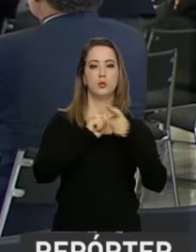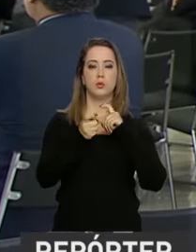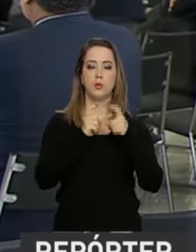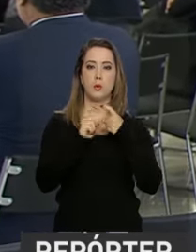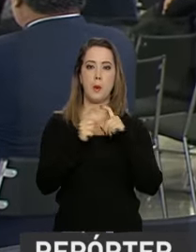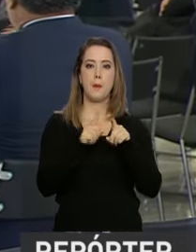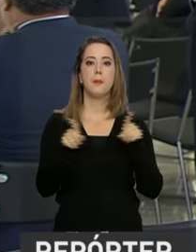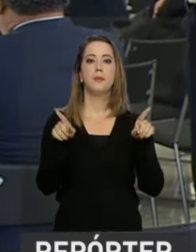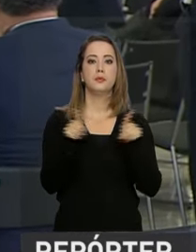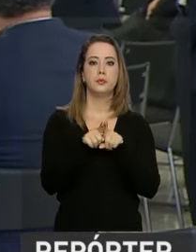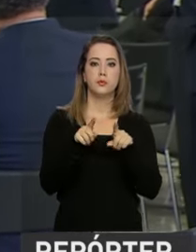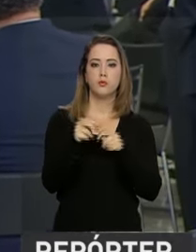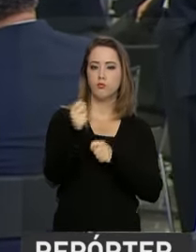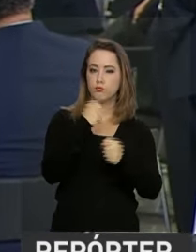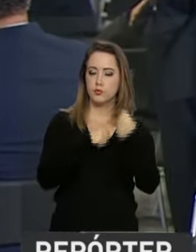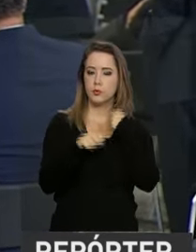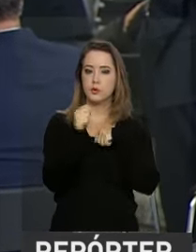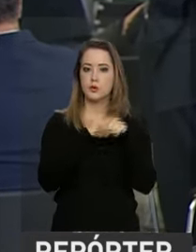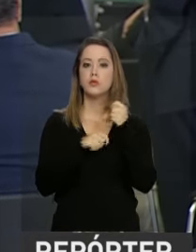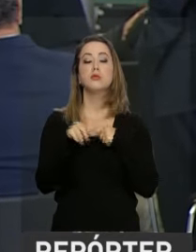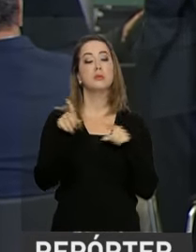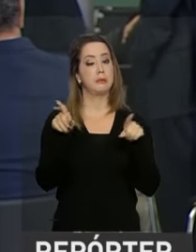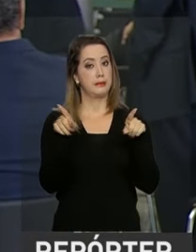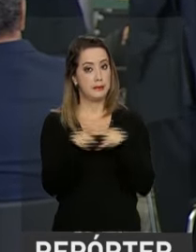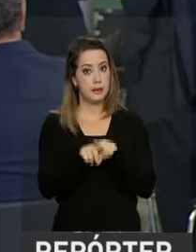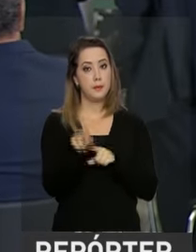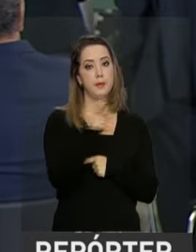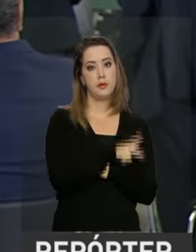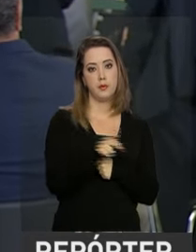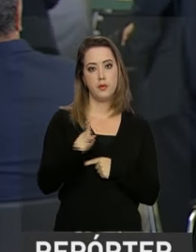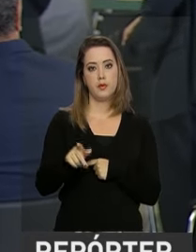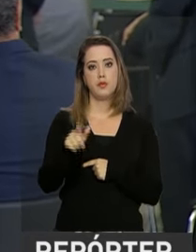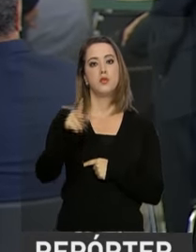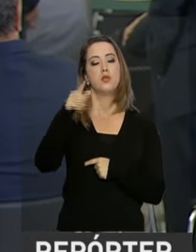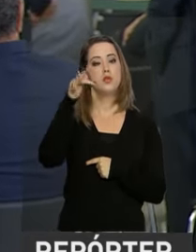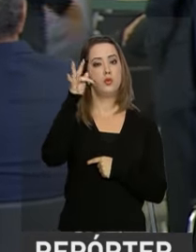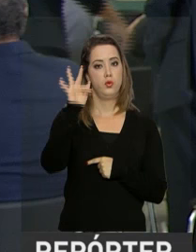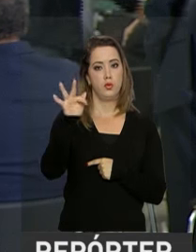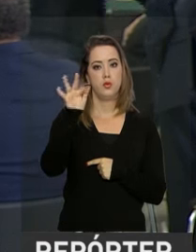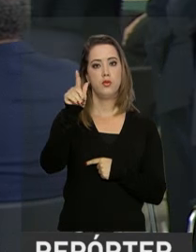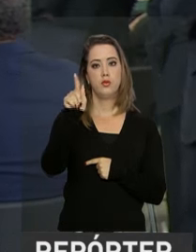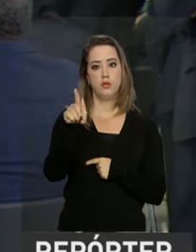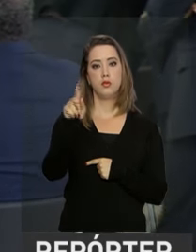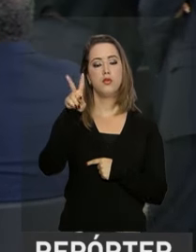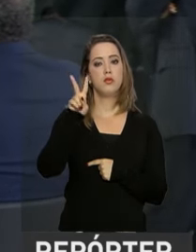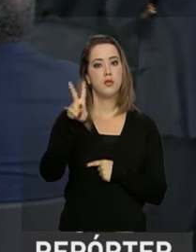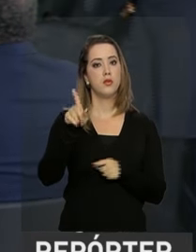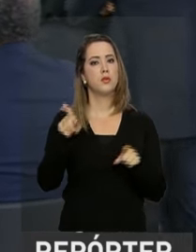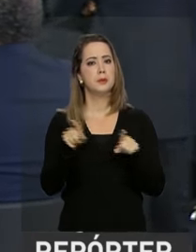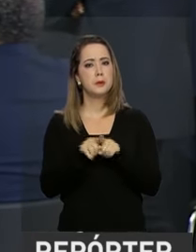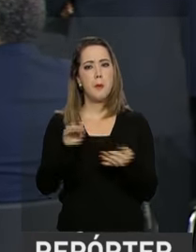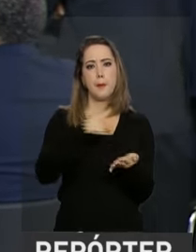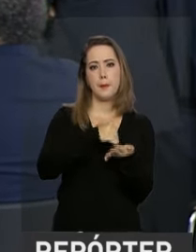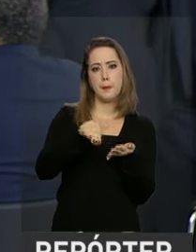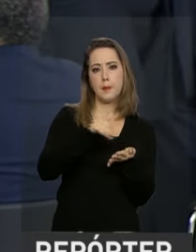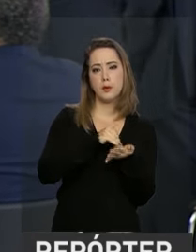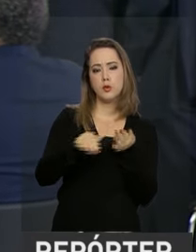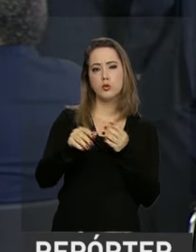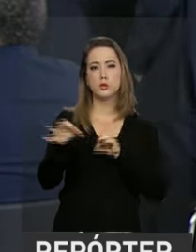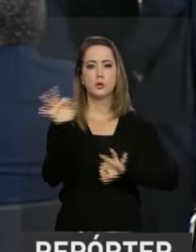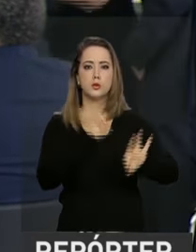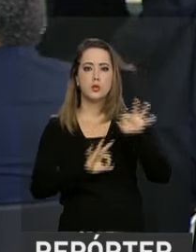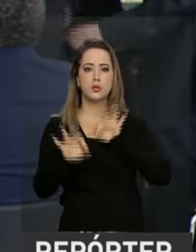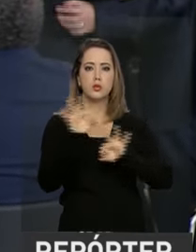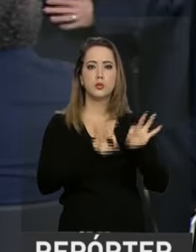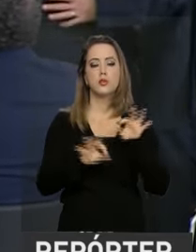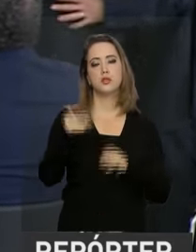administrador e economista, é professor da FGV e já foi secretário de Planejamento e Economia do Estado